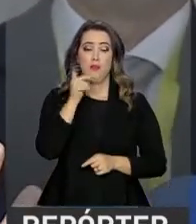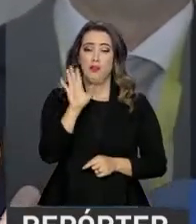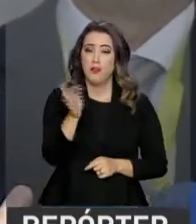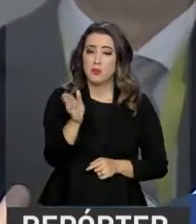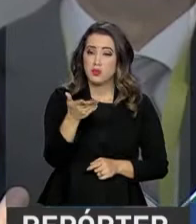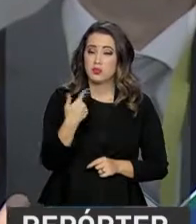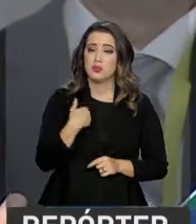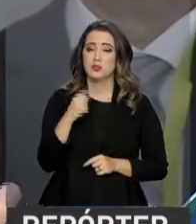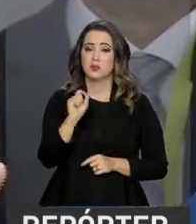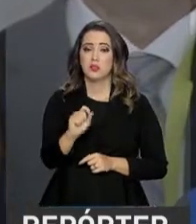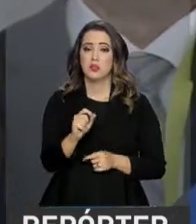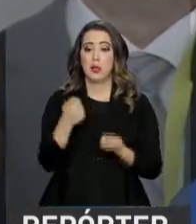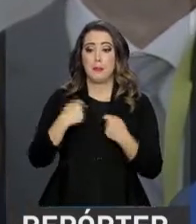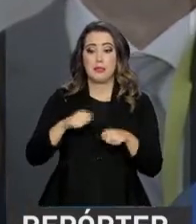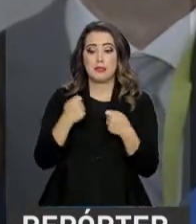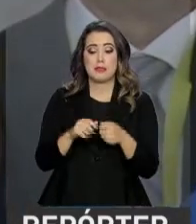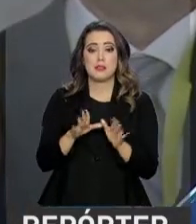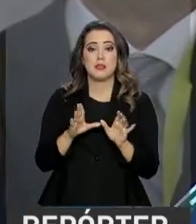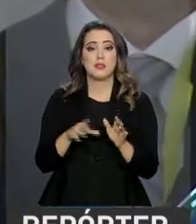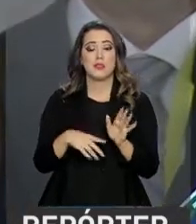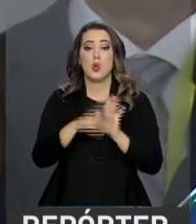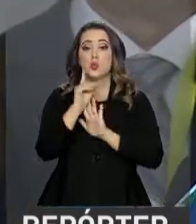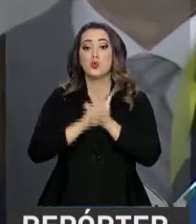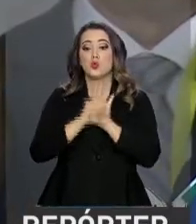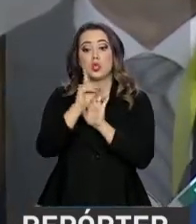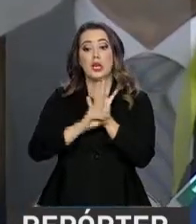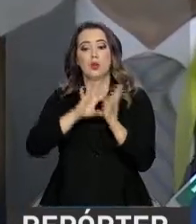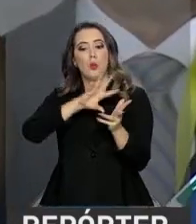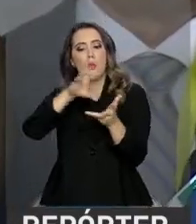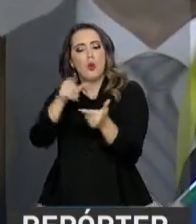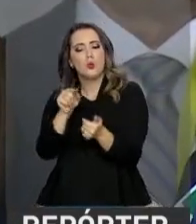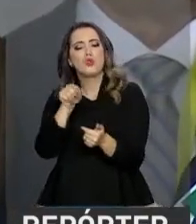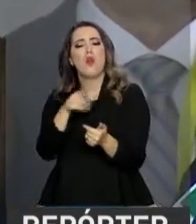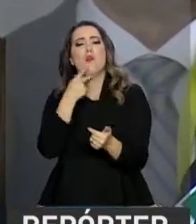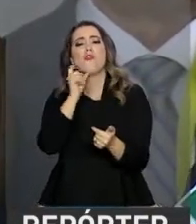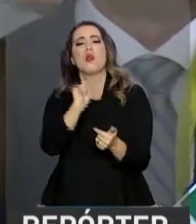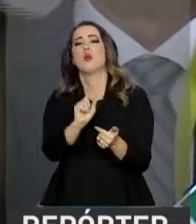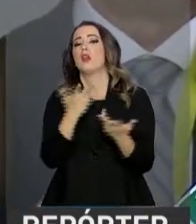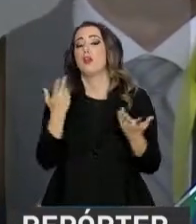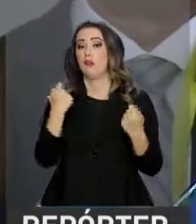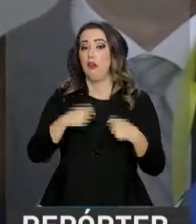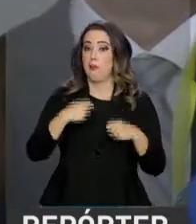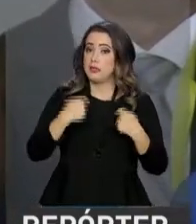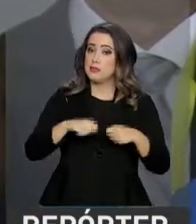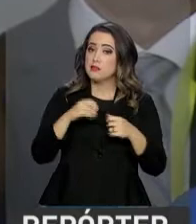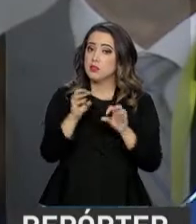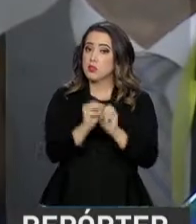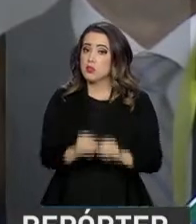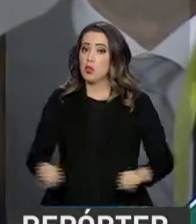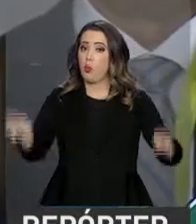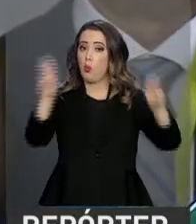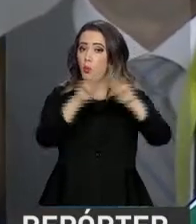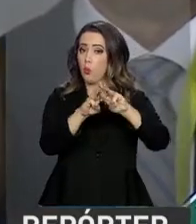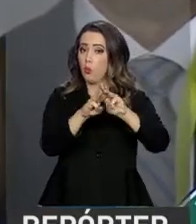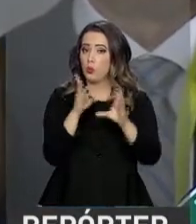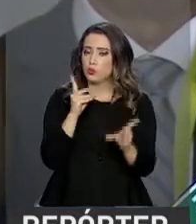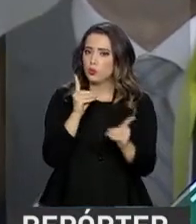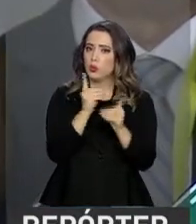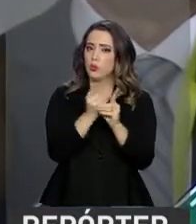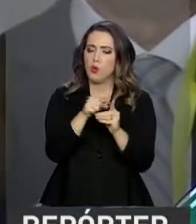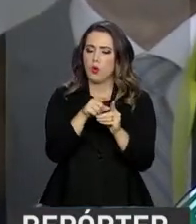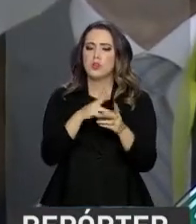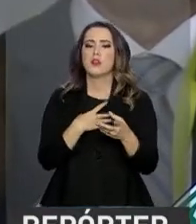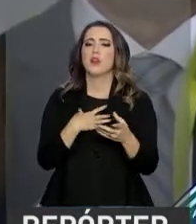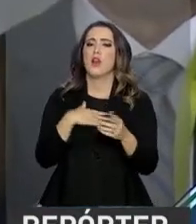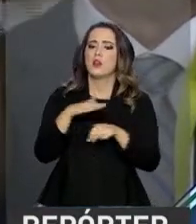devem ser resolvidas baseadas no direito internacional portanto é importante a onu entrar nessa questão para logo resolver